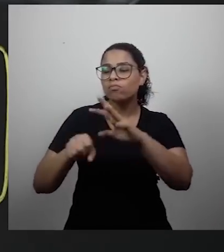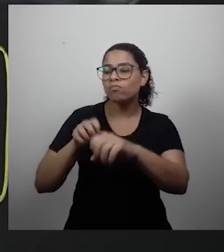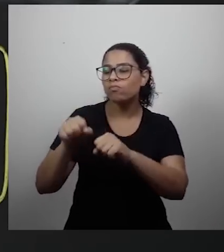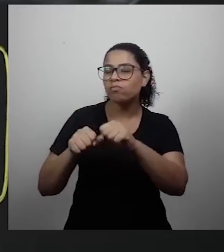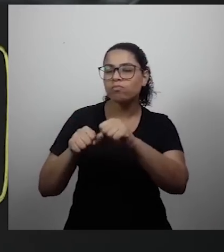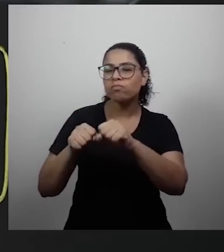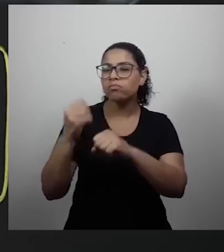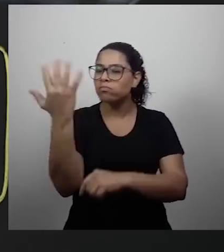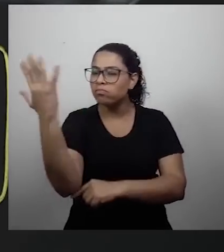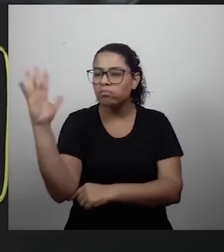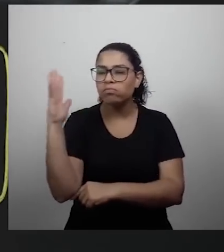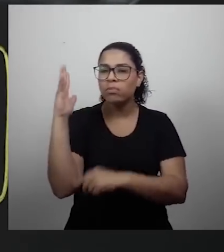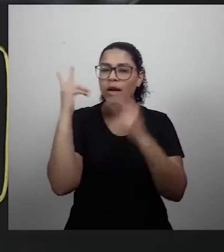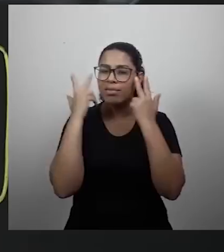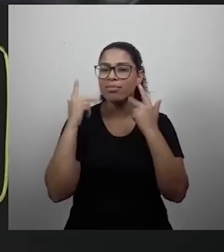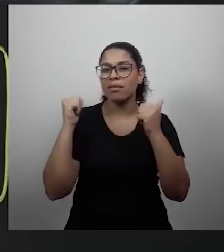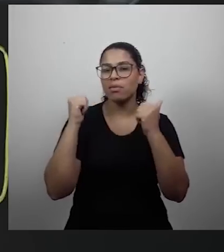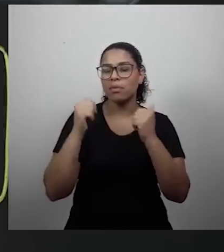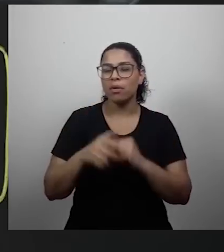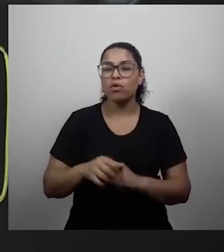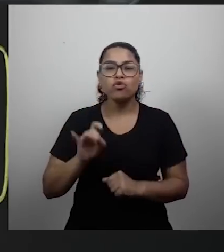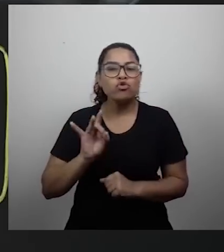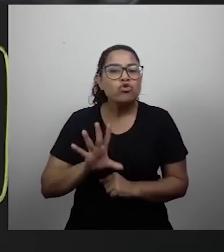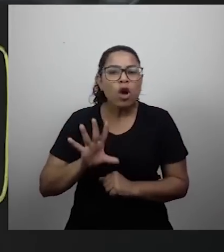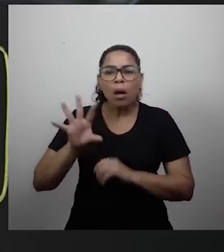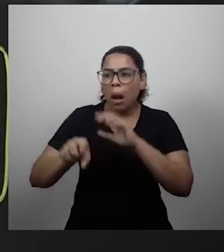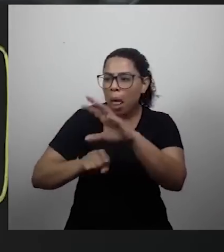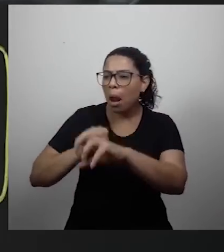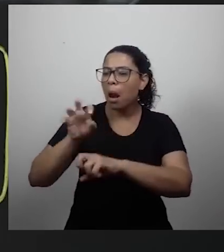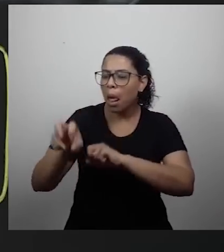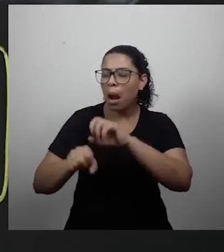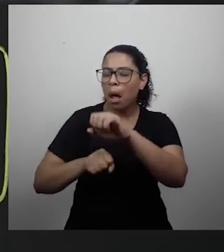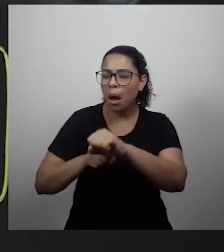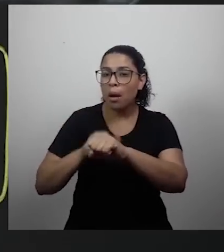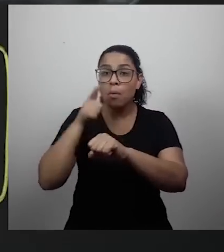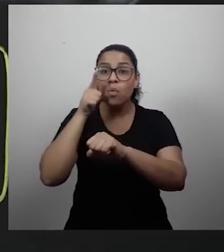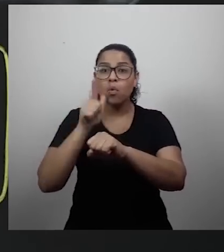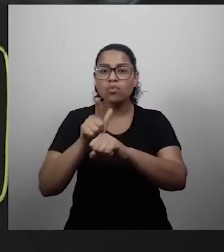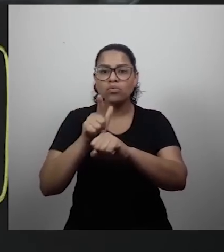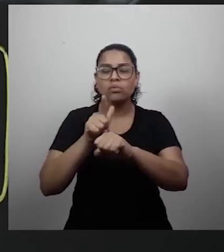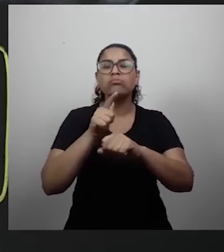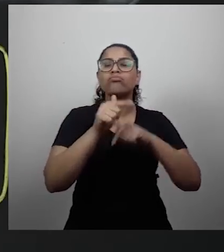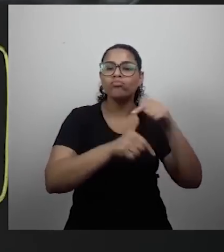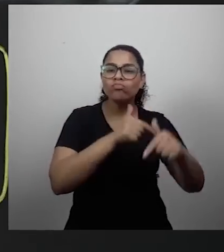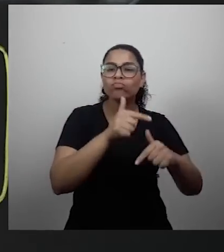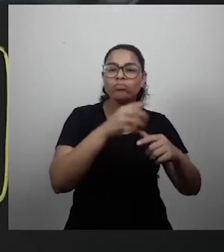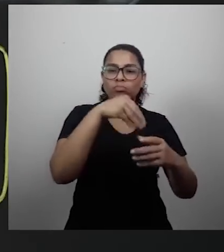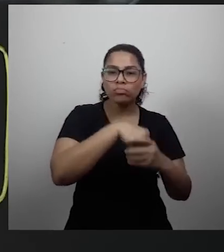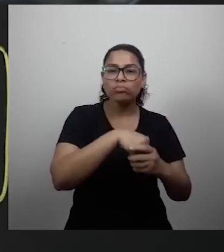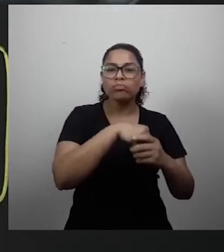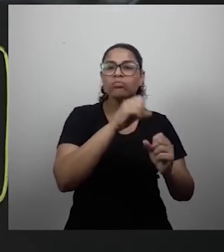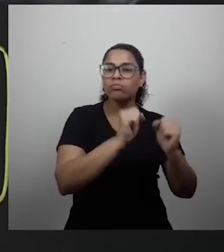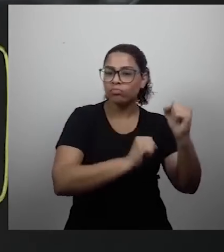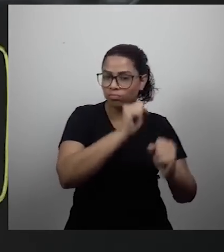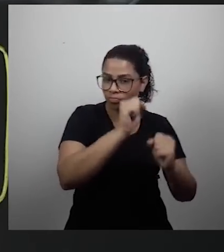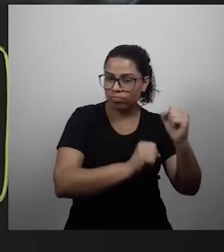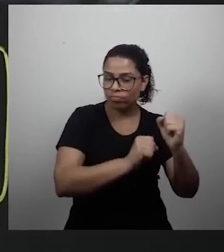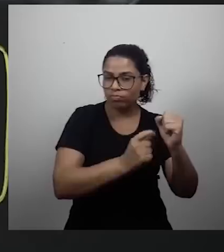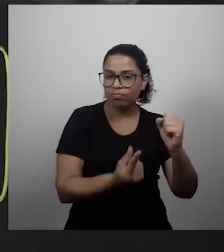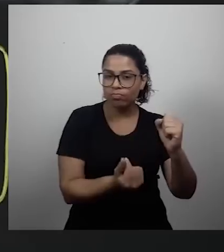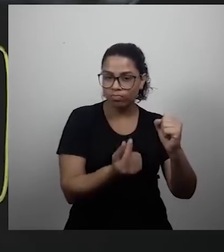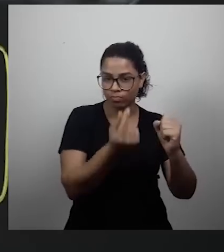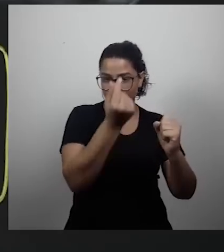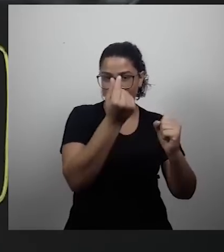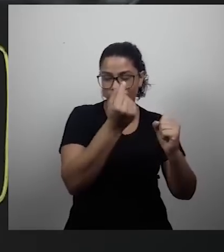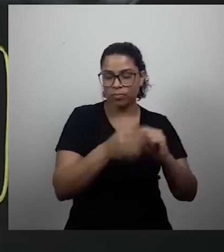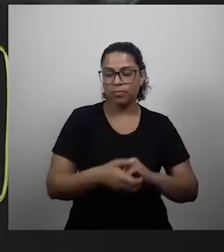de exploração, de só retirada de recursos para garantir a exploração econômica, garantir o faturamento. É isso